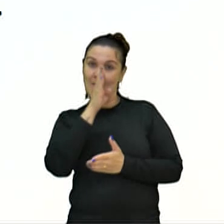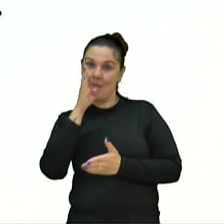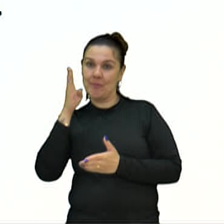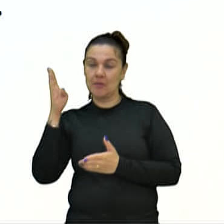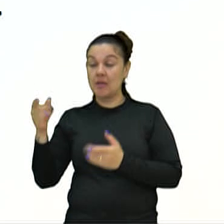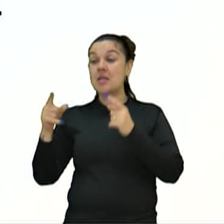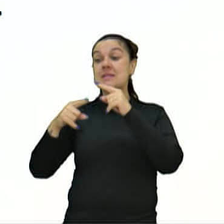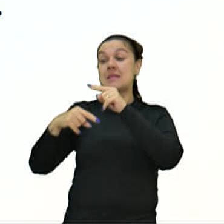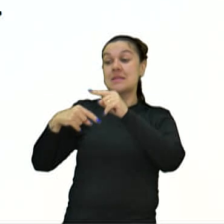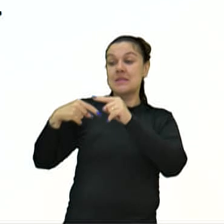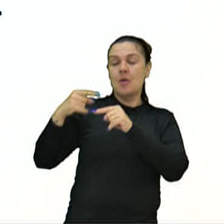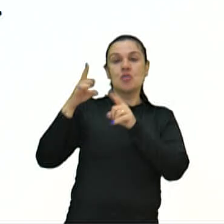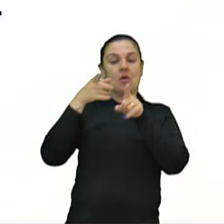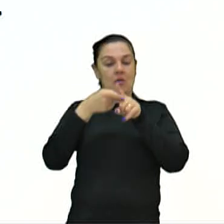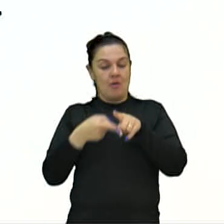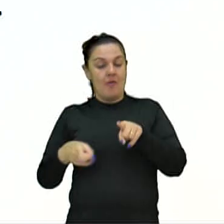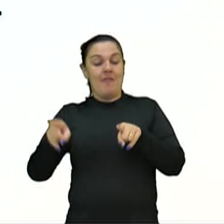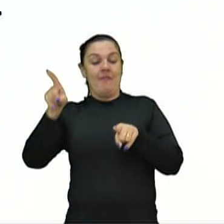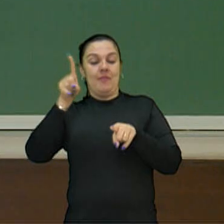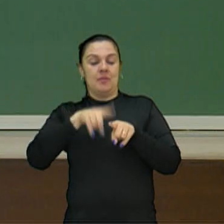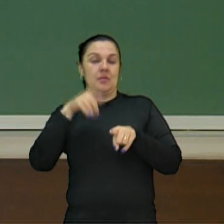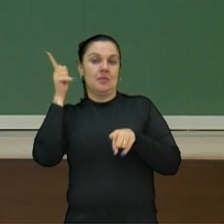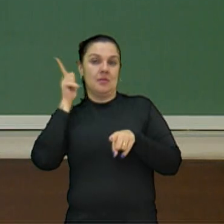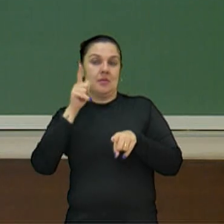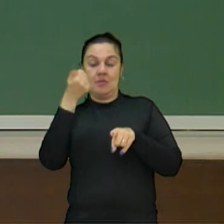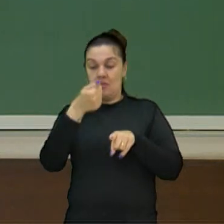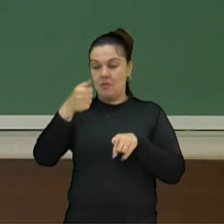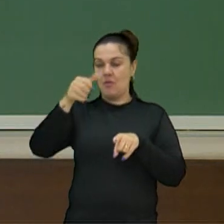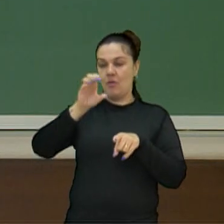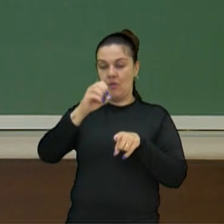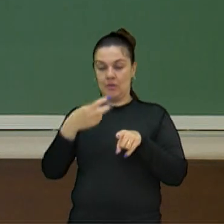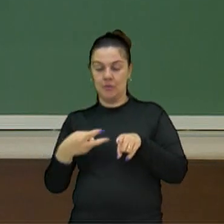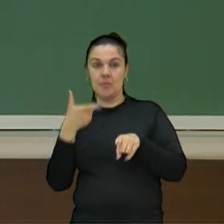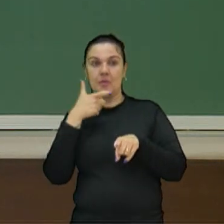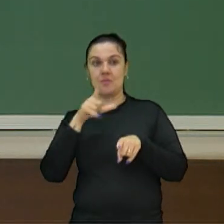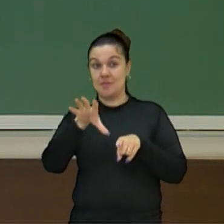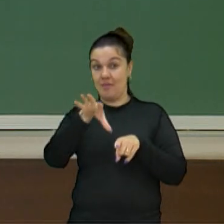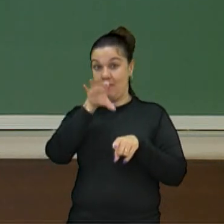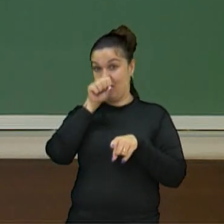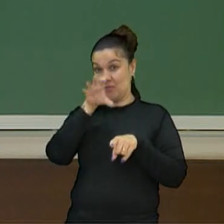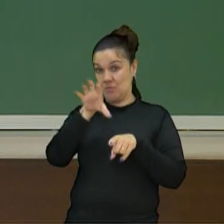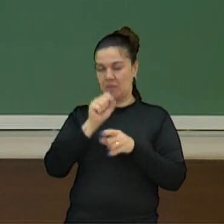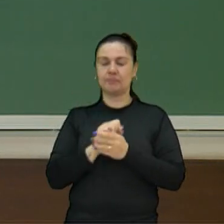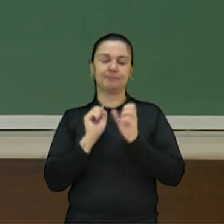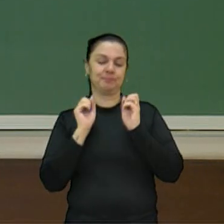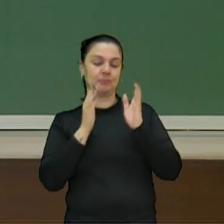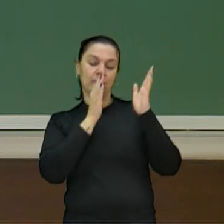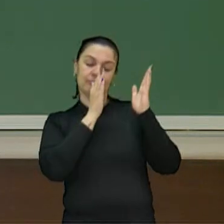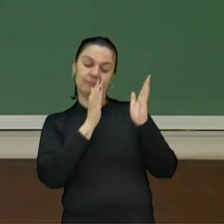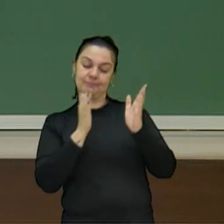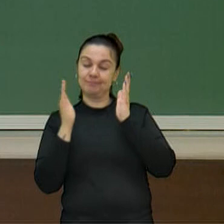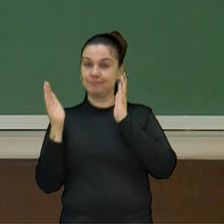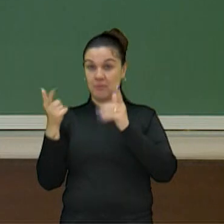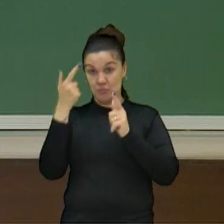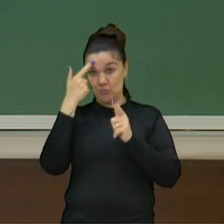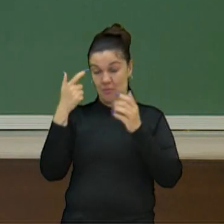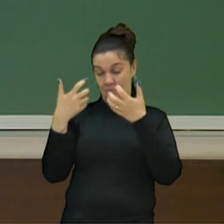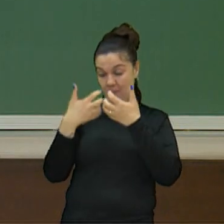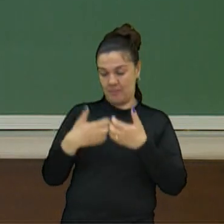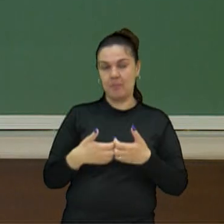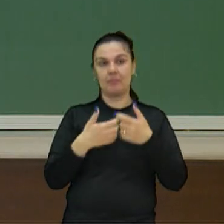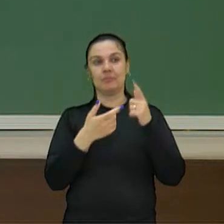fotossíntese, porque só a fotossíntese é que liberou o oxigênio para a respiração aeróbia, tá? Então tem essa sequência lógica, você tem que pensar isso na sua cabeça,